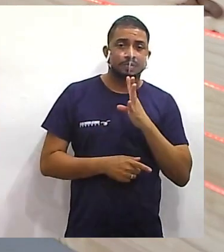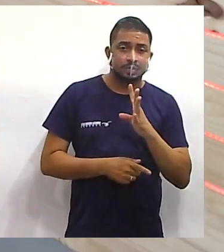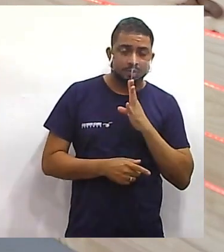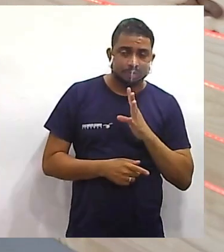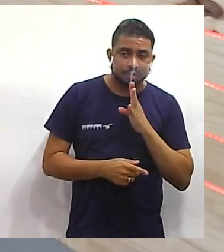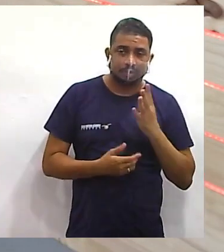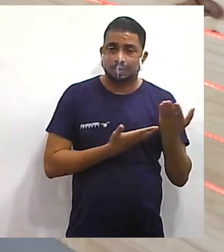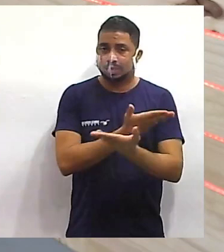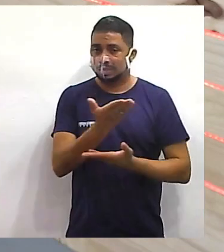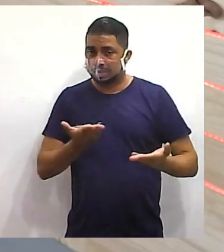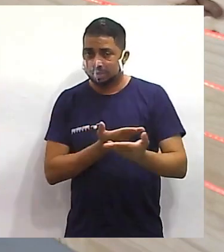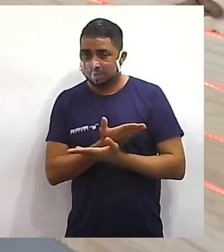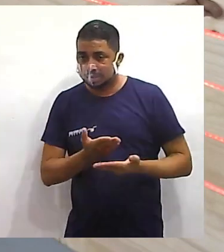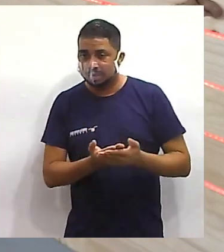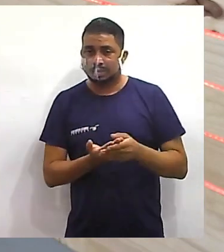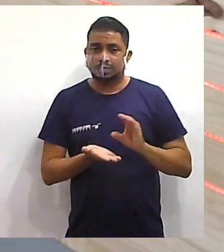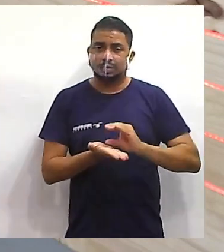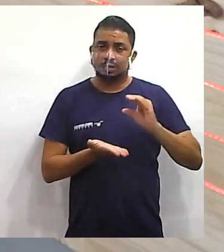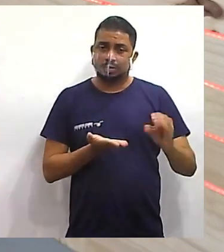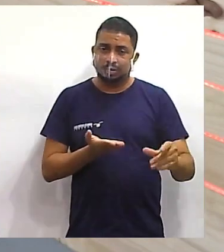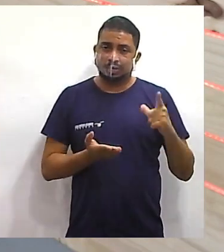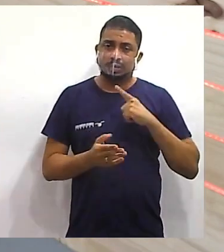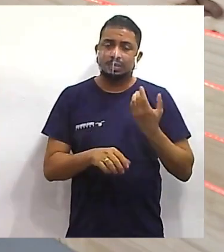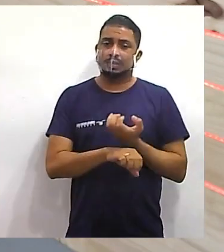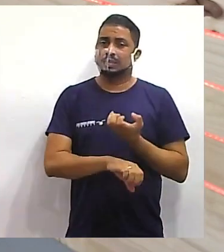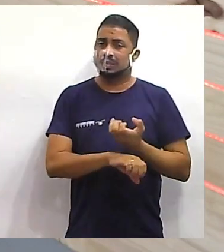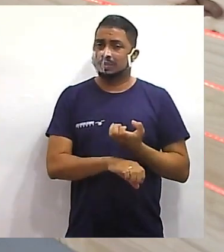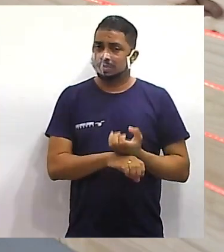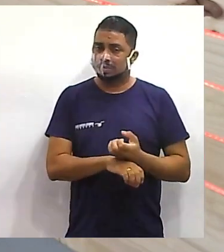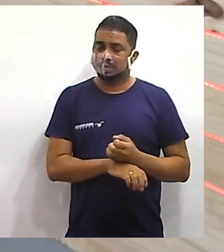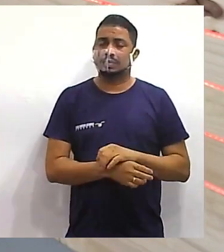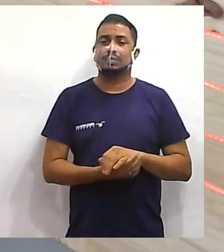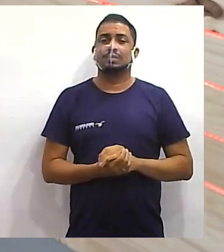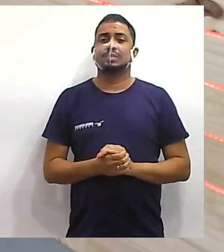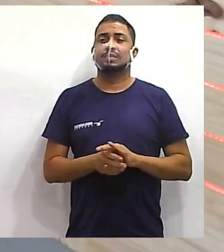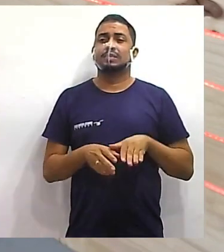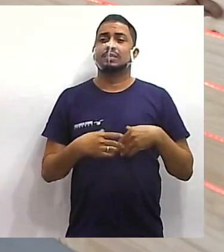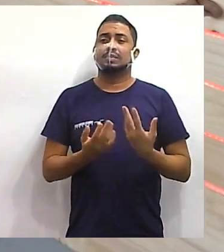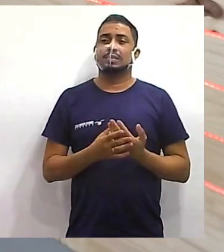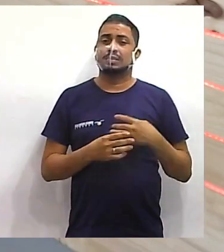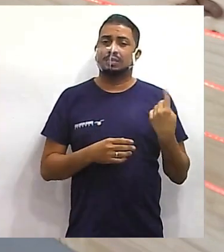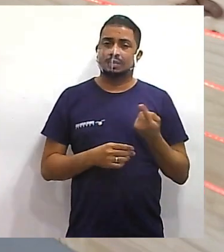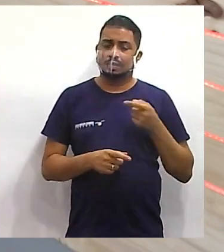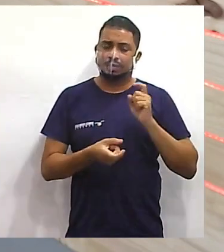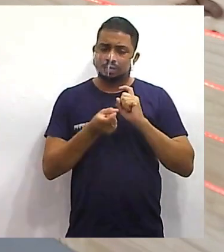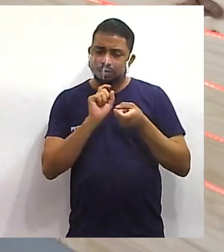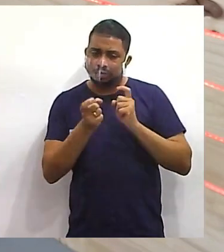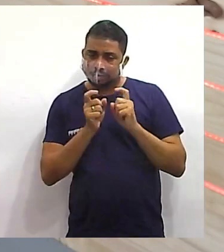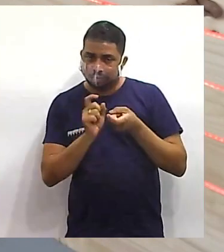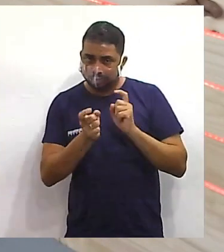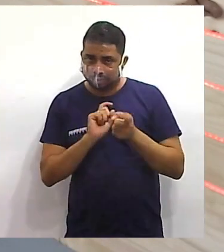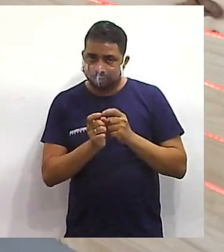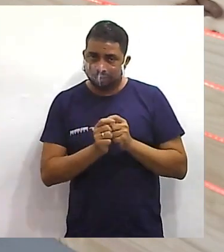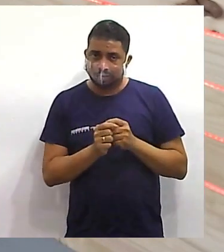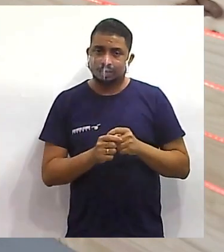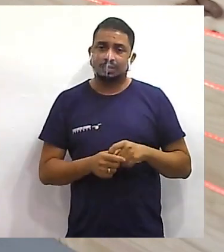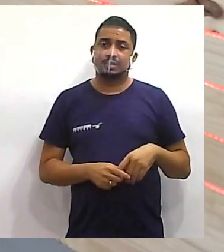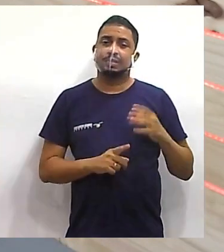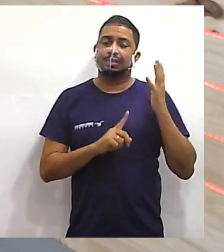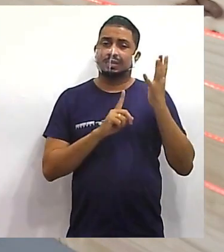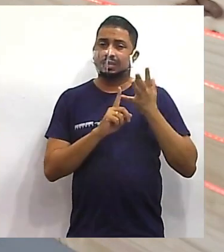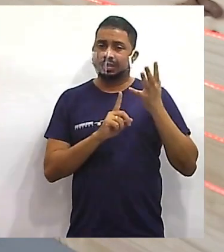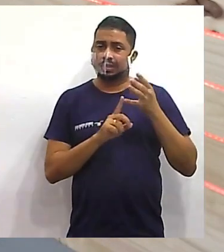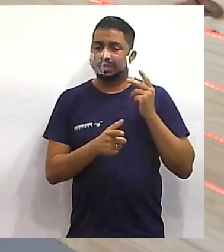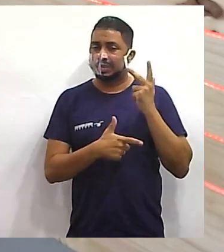né, em relação ao financiamento. A gente tem até a disciplina, né, de recursos financeiros. Isso, E a gente exatamente. discutiu lá na live anterior, né, Márcia